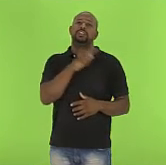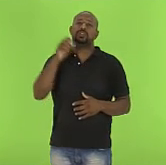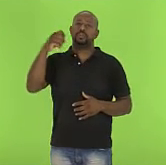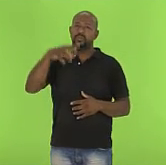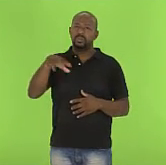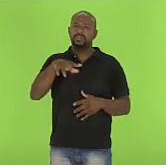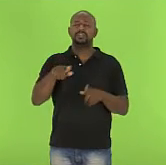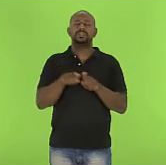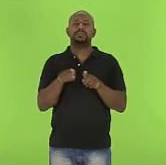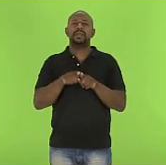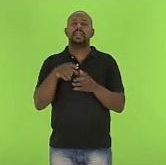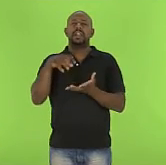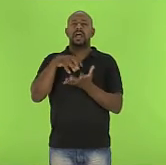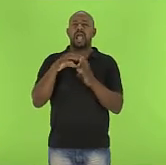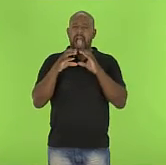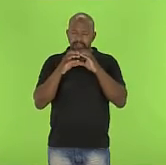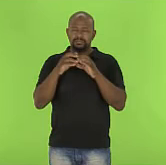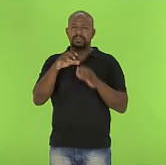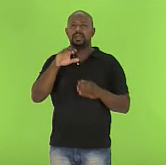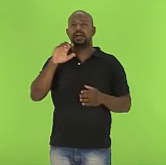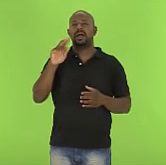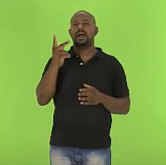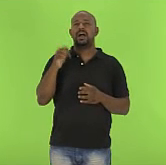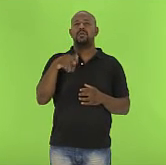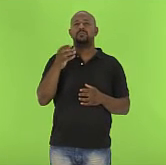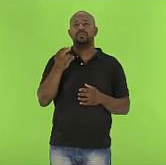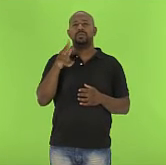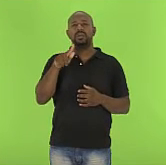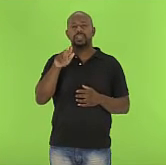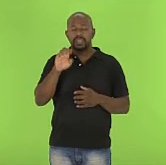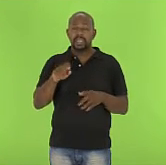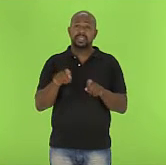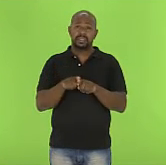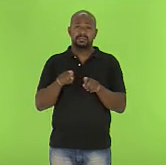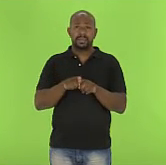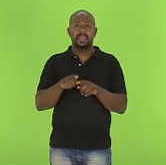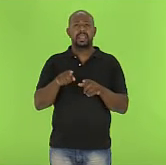O Fornês e da hamburgueria O Burguês,